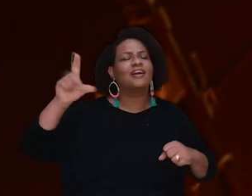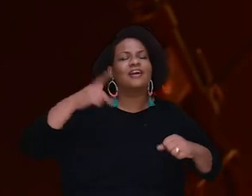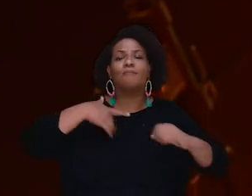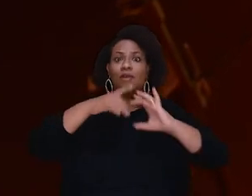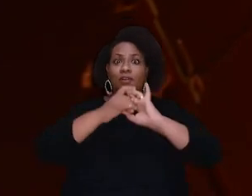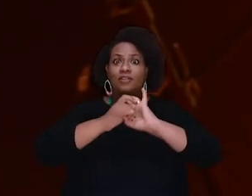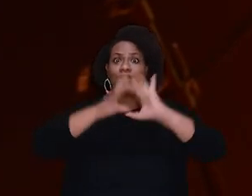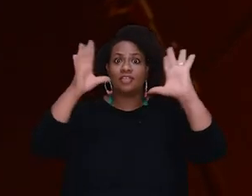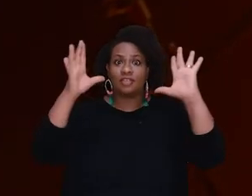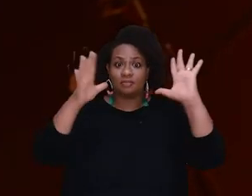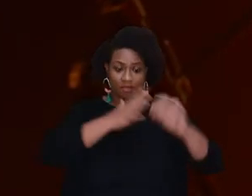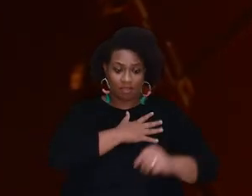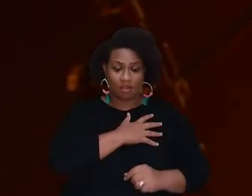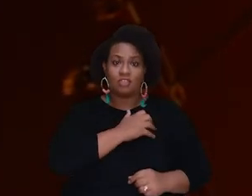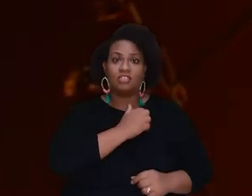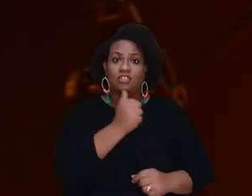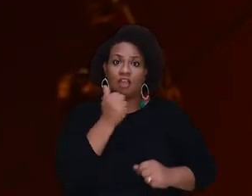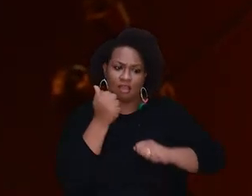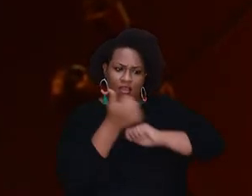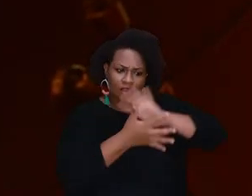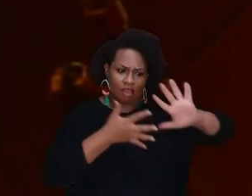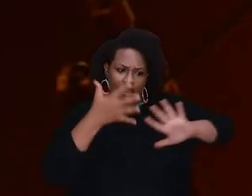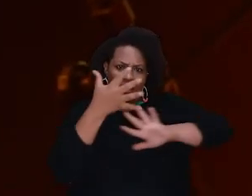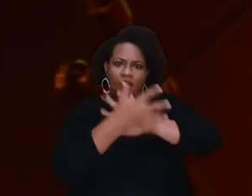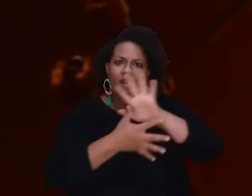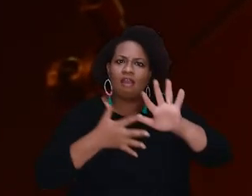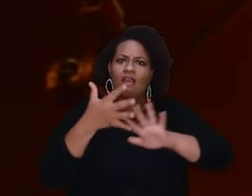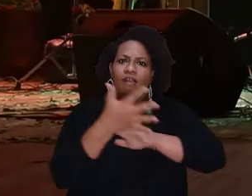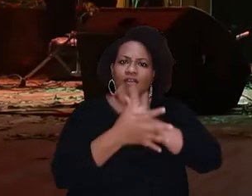Minha liberdade é meu axé de fala.